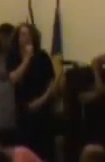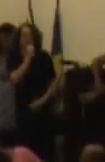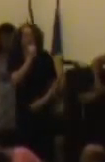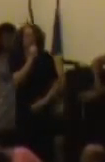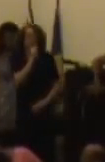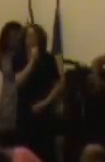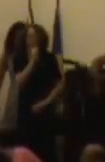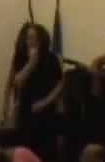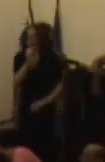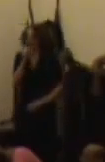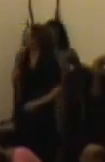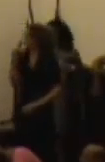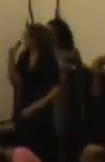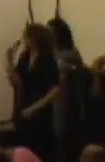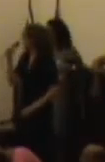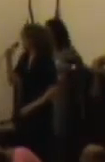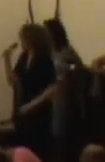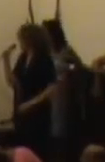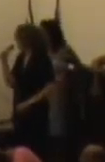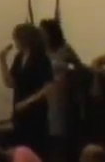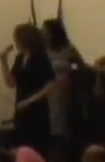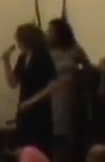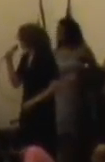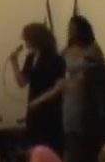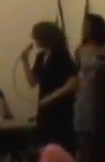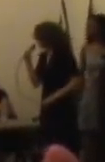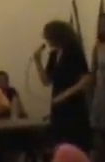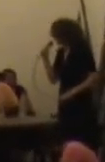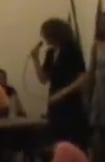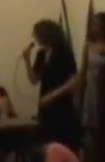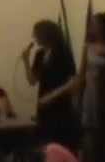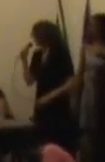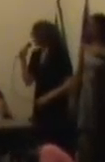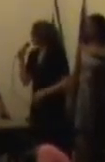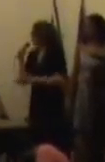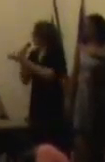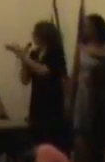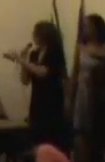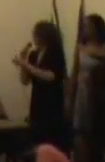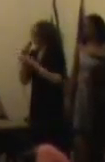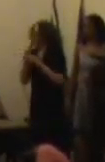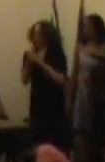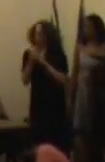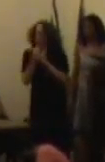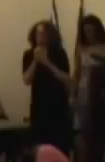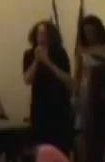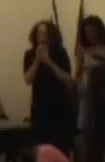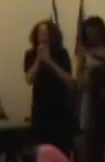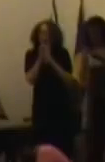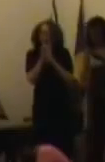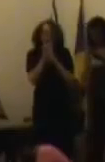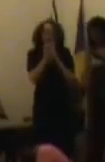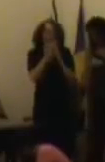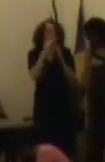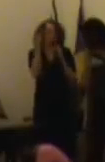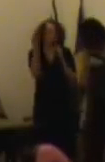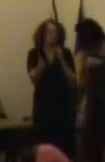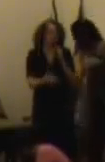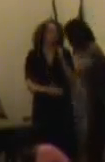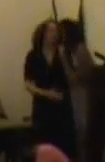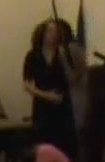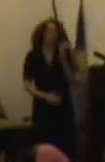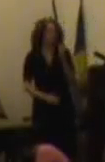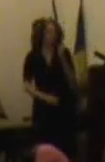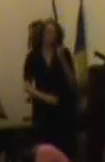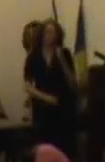Boa noite a todos e a todas. É uma honra estar aqui com essa mesa tão representativa,